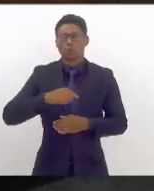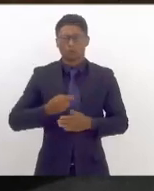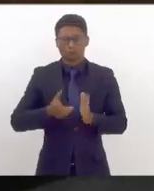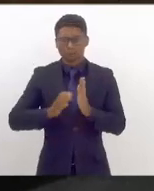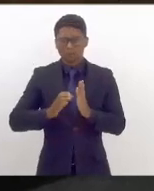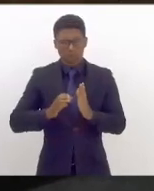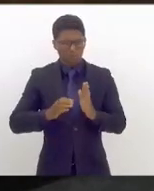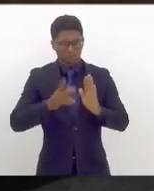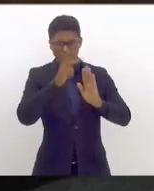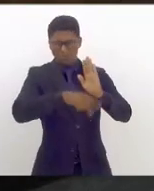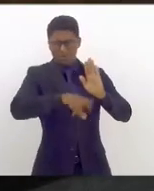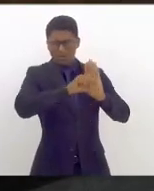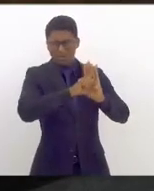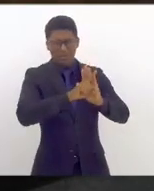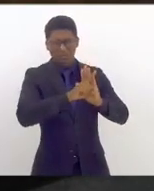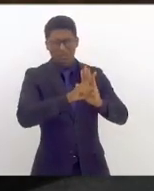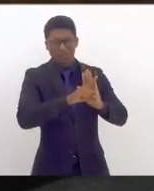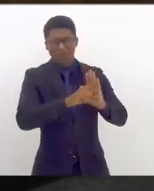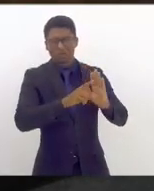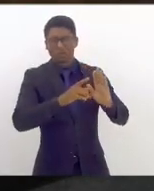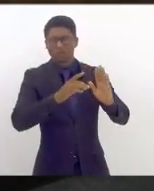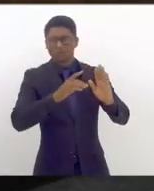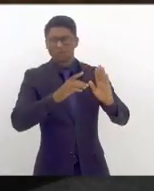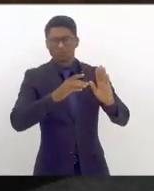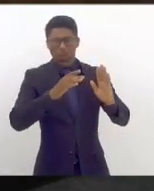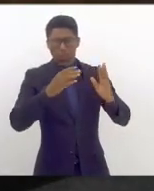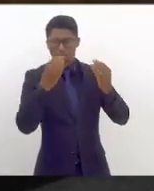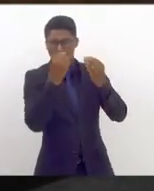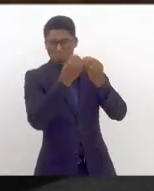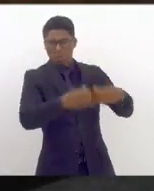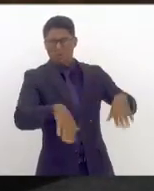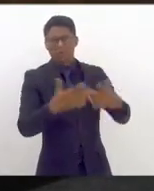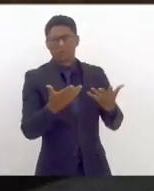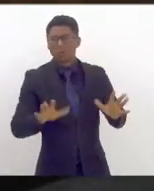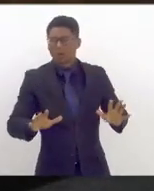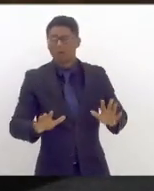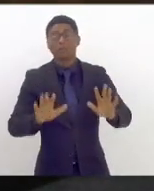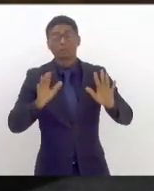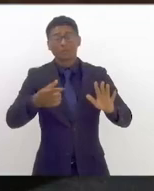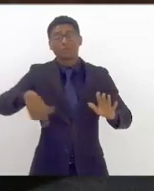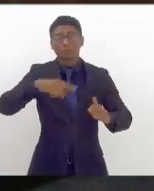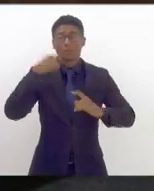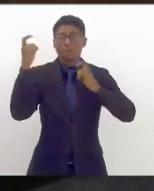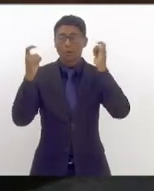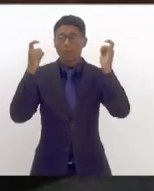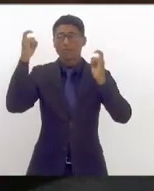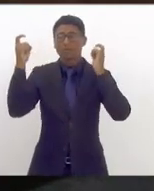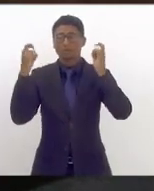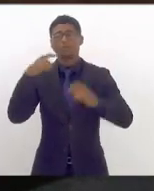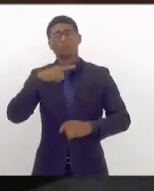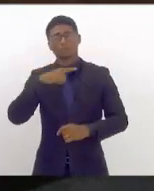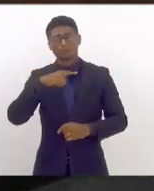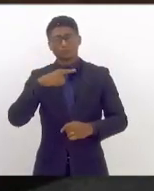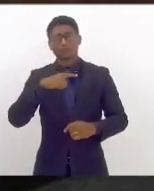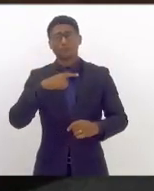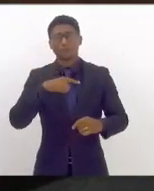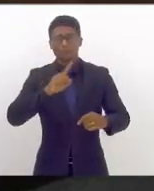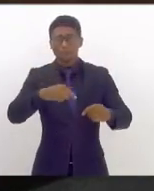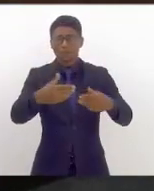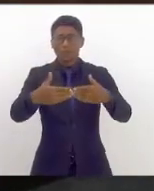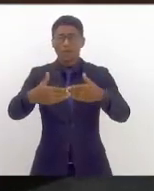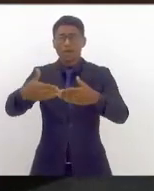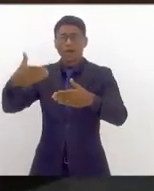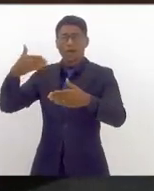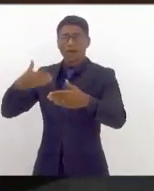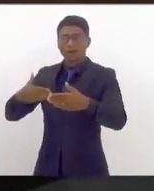projeto ele é salutar mas a nós gera essa preocupação com o retroativo Deputado André que é inclusive aqui